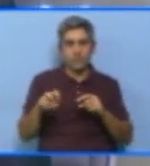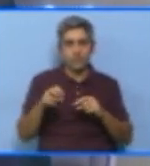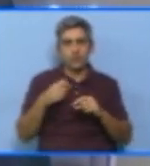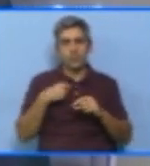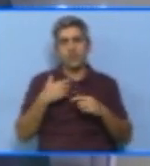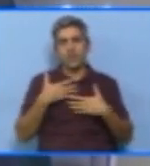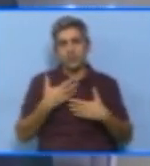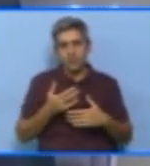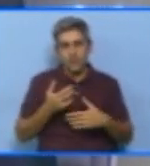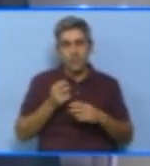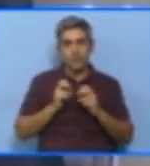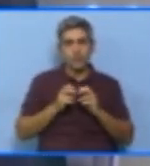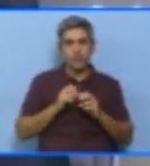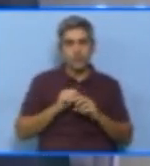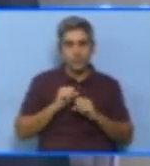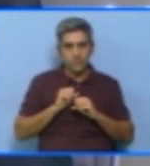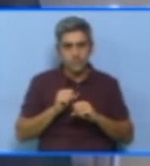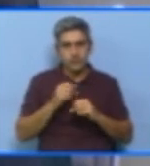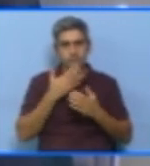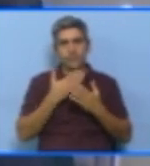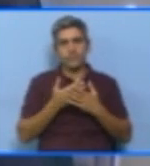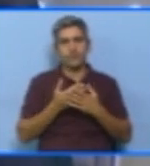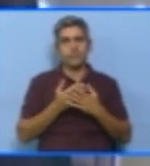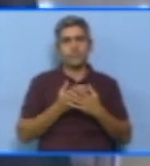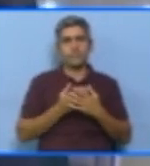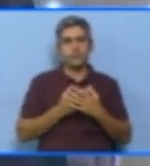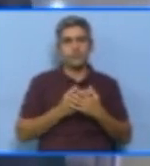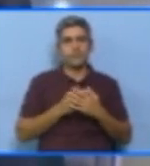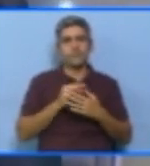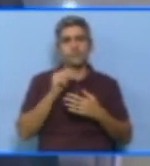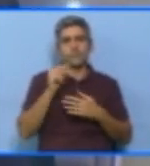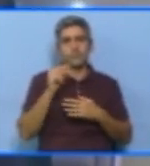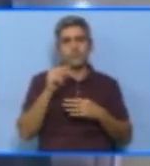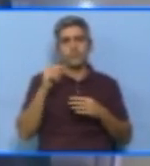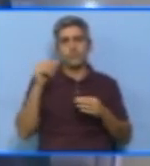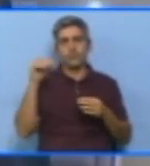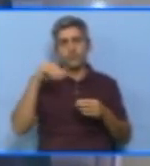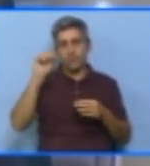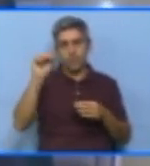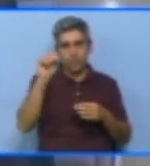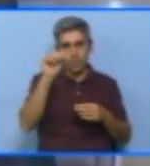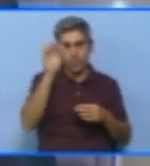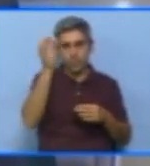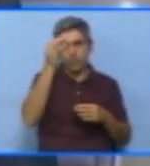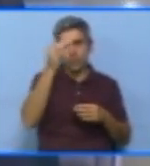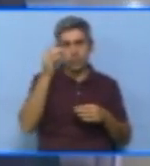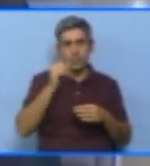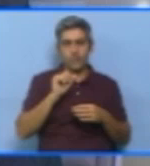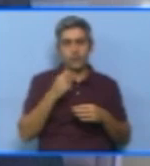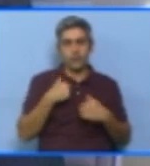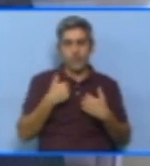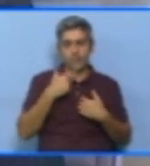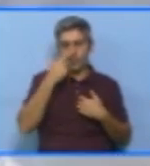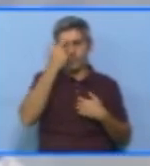nossos cansaços, só para que tenhamos uns poucos de incensos sobre a nossa própria